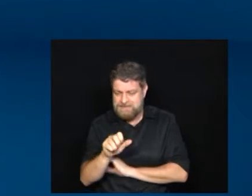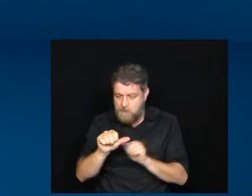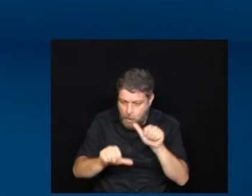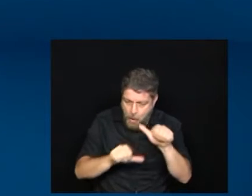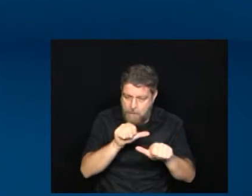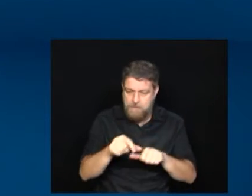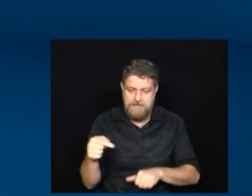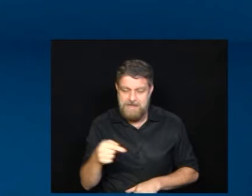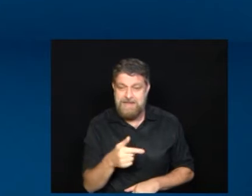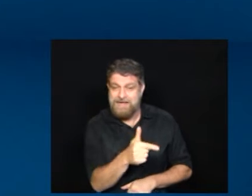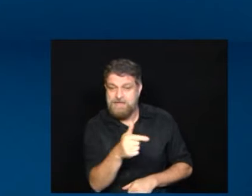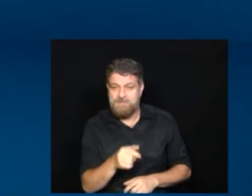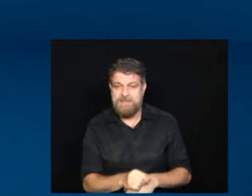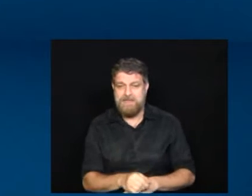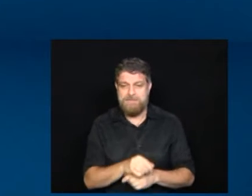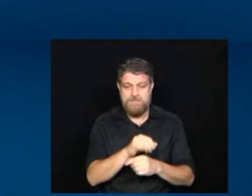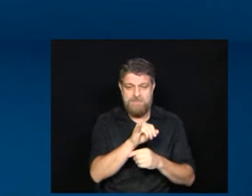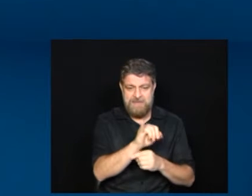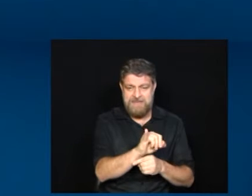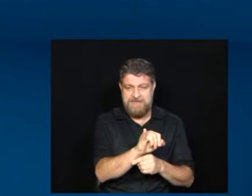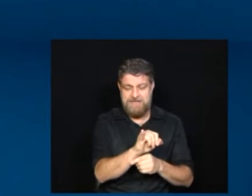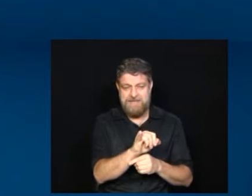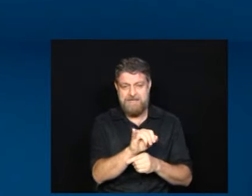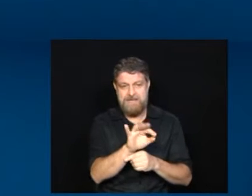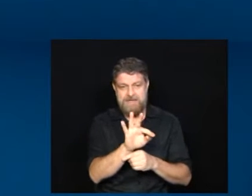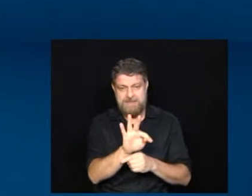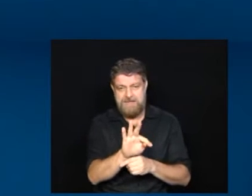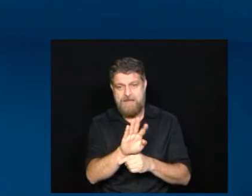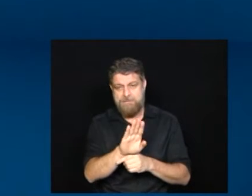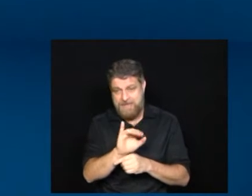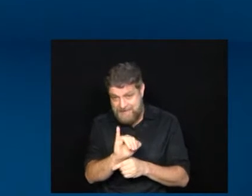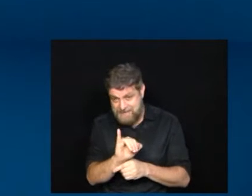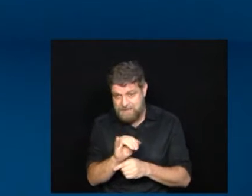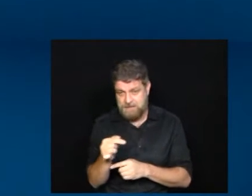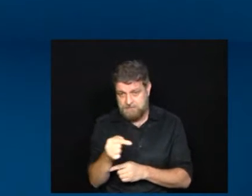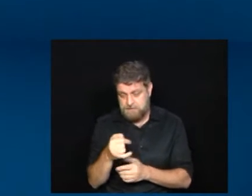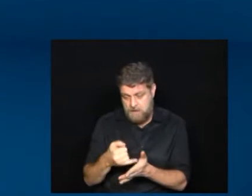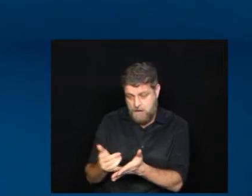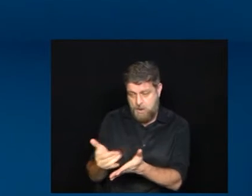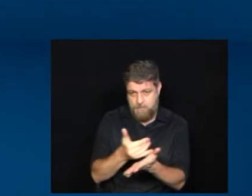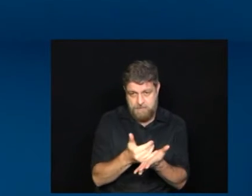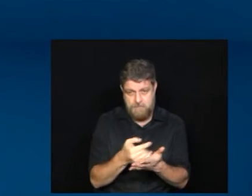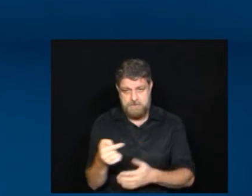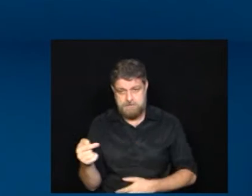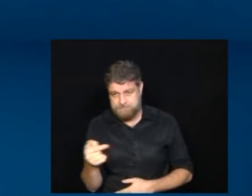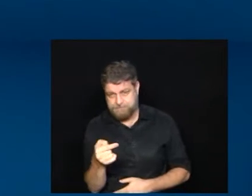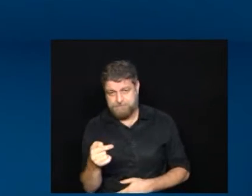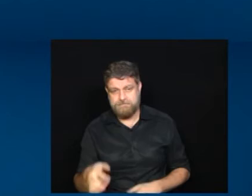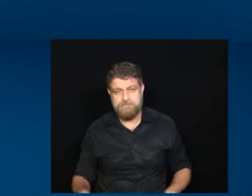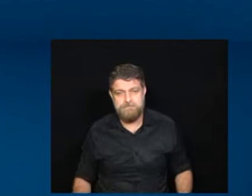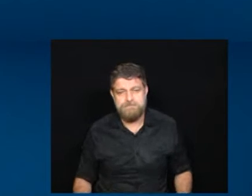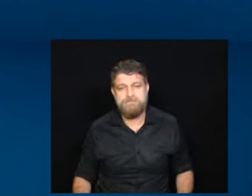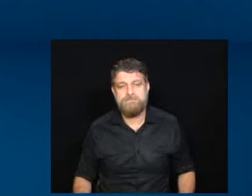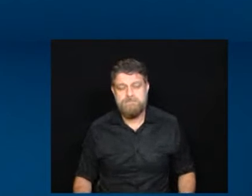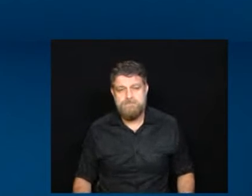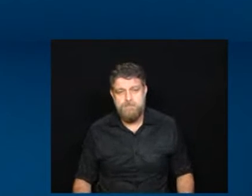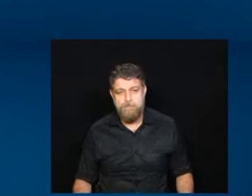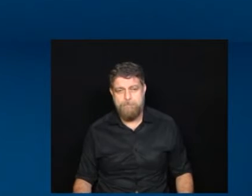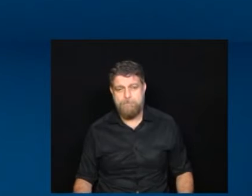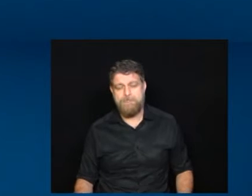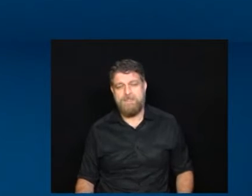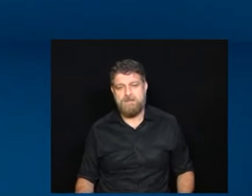não incidência do imposto sobre a transmissão intervivo de bens imóveis e de direitos reais e eles relativos,